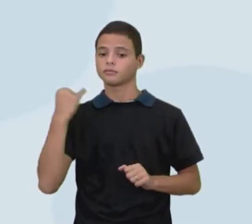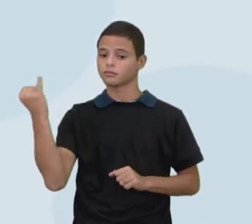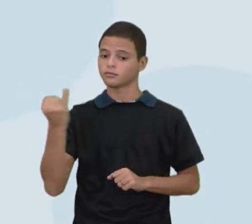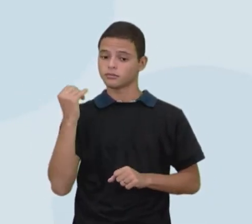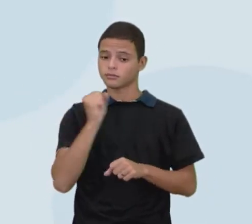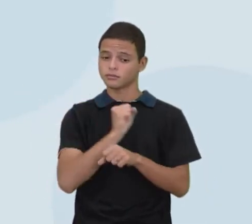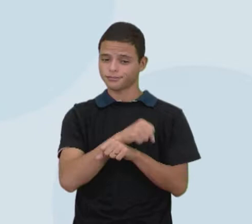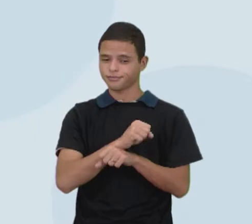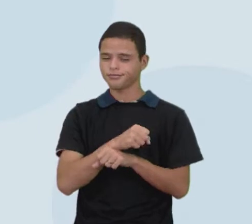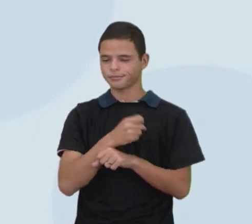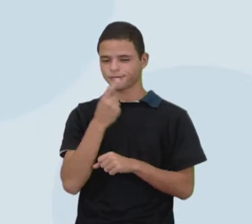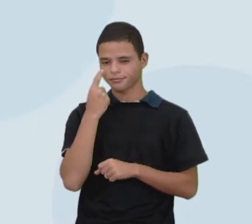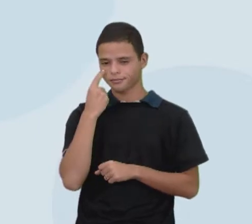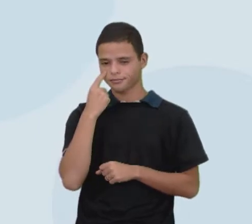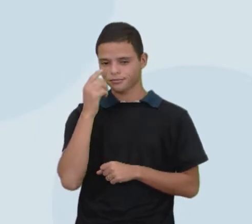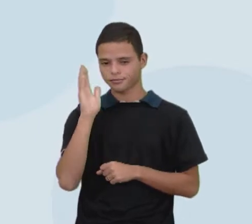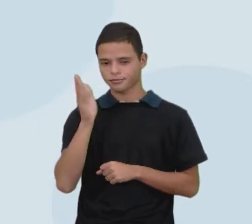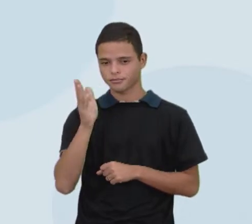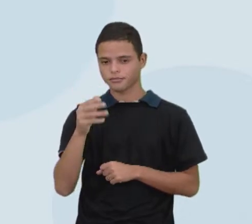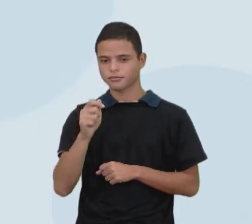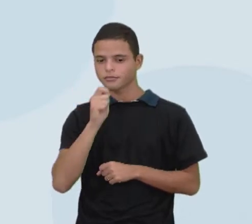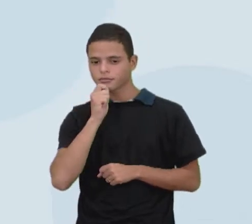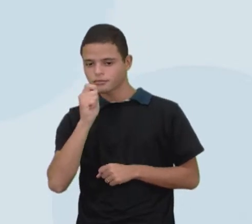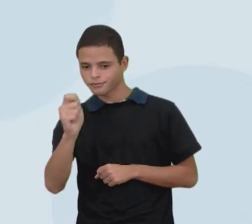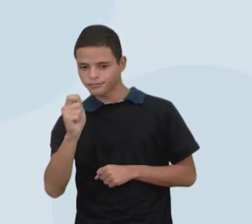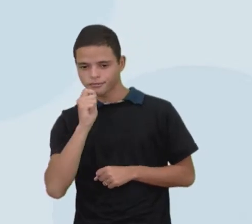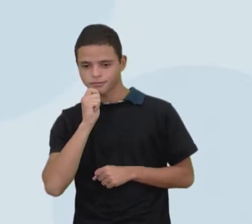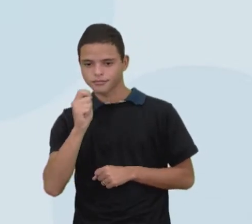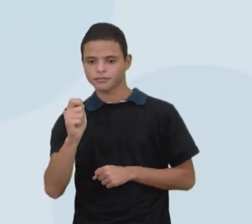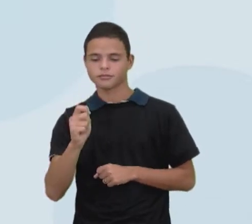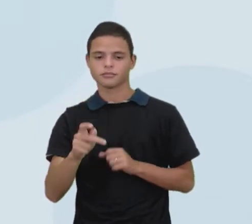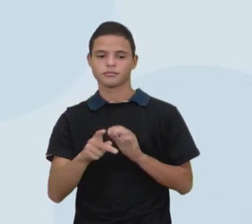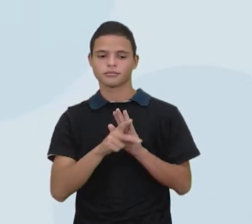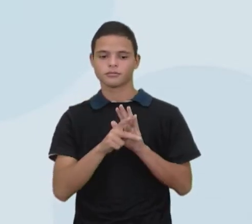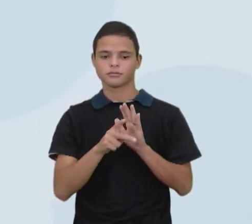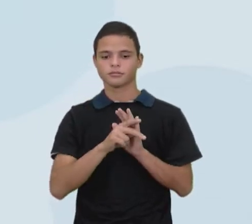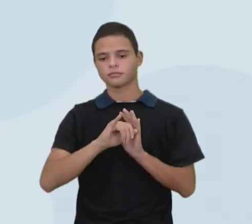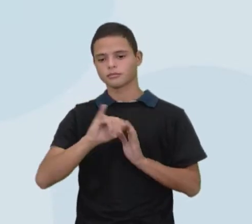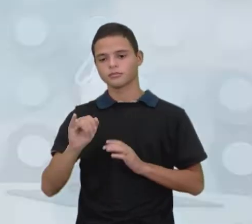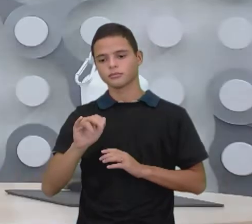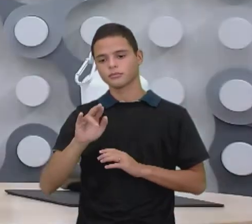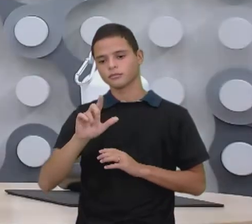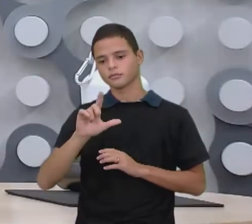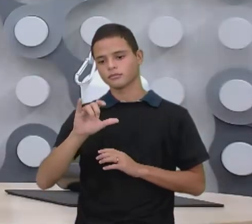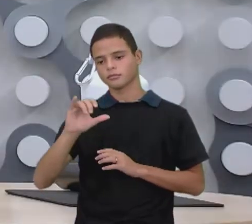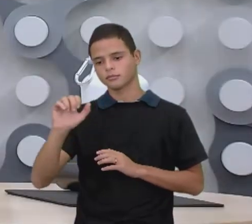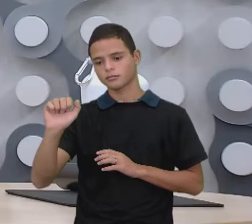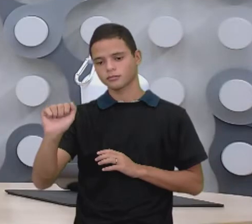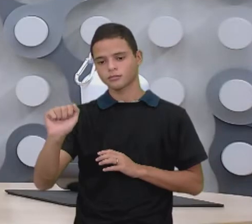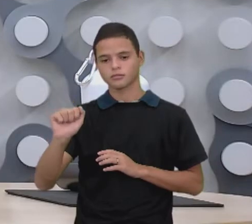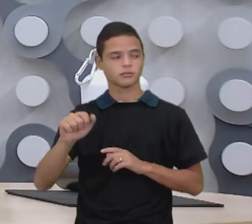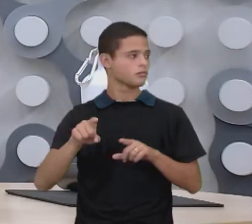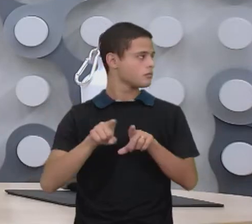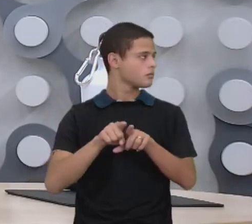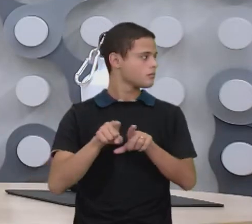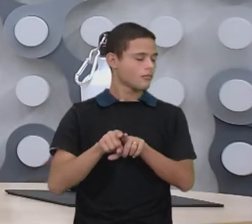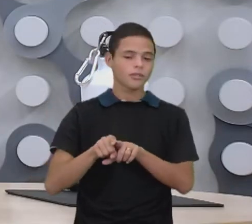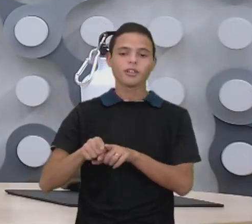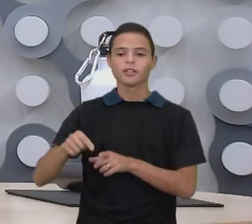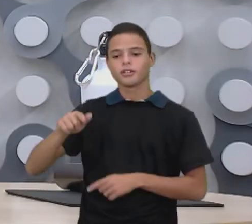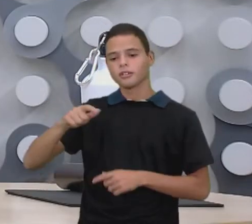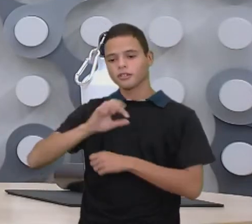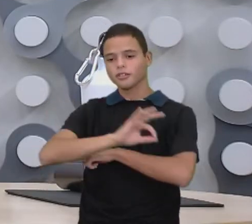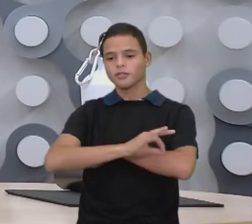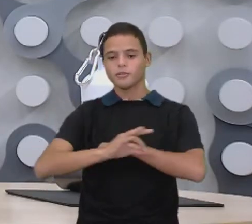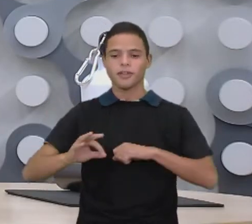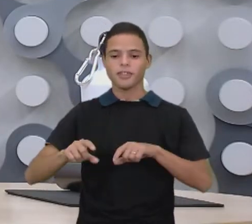ter visto lá na entrevista que eu fiz com a arquiteta Júlia e o engenheiro Guilherme, né? Engenheiro ambiental Guilherme. E eles